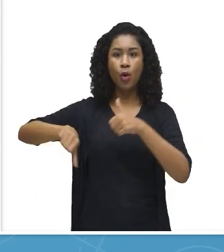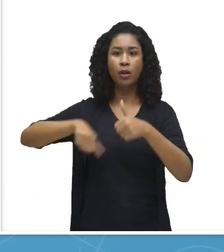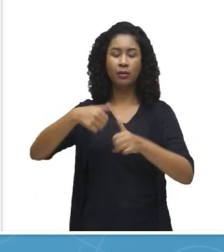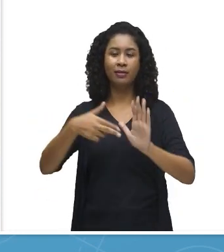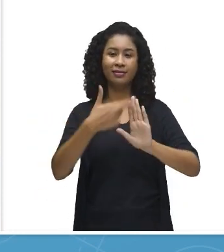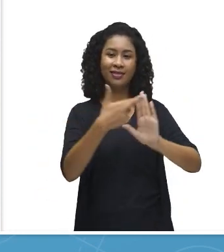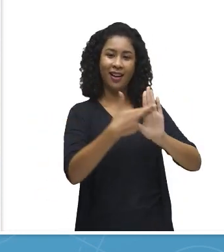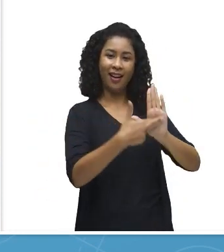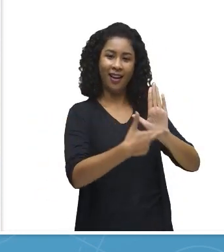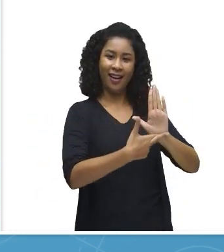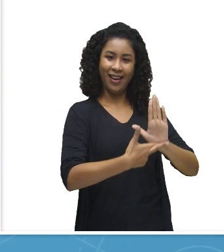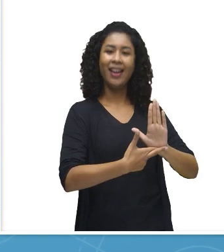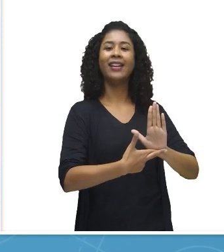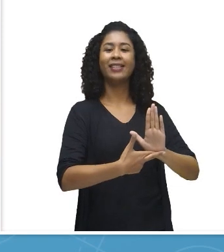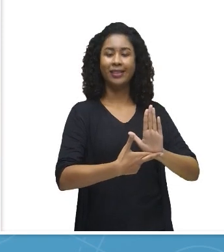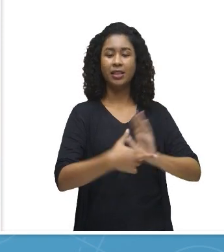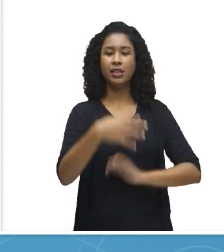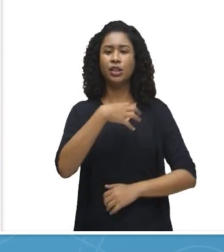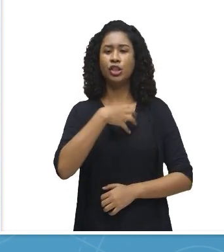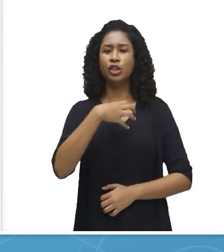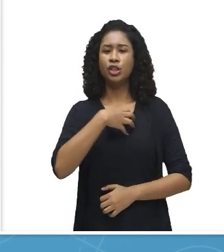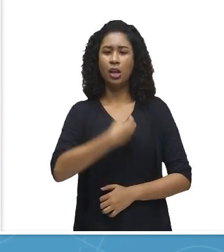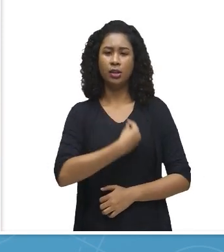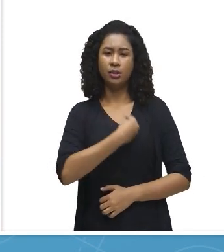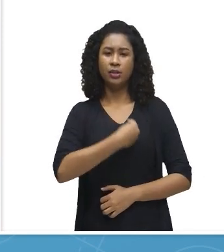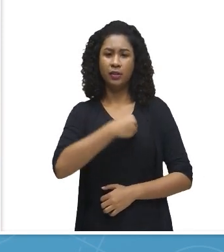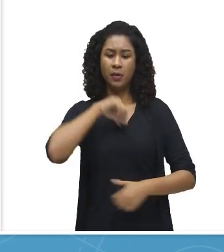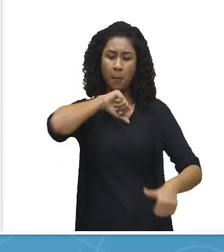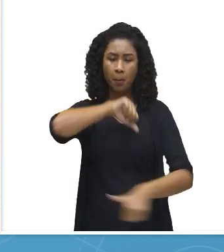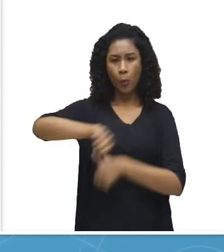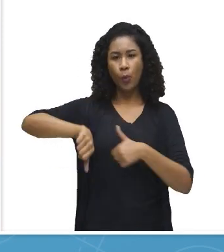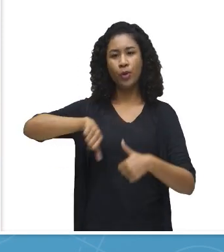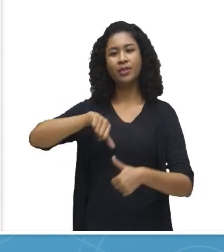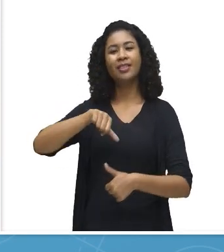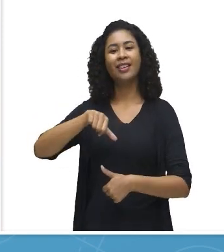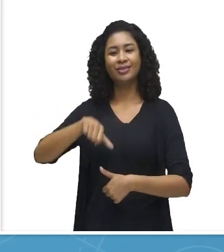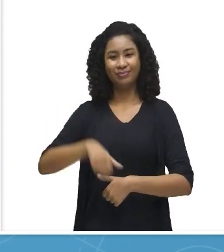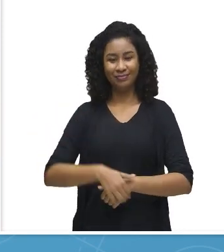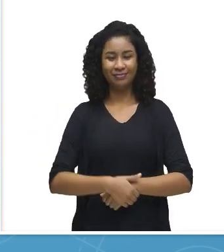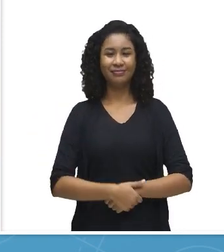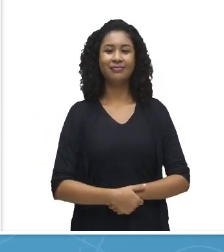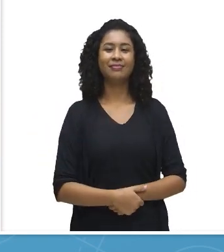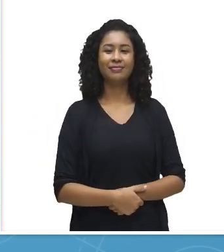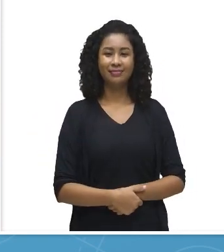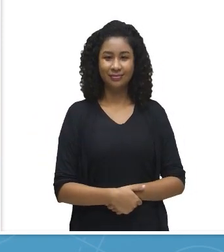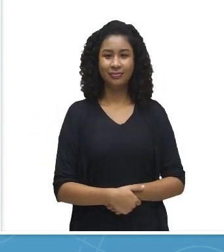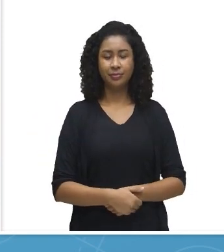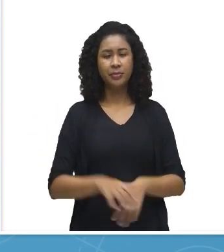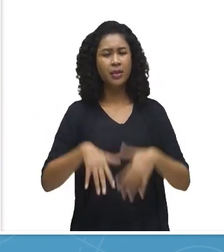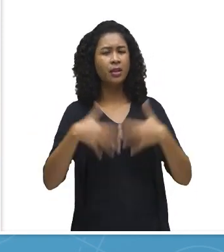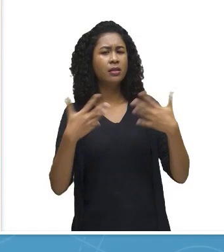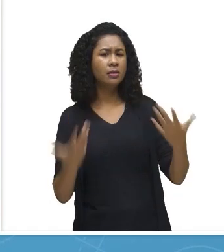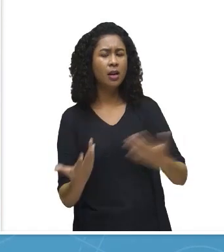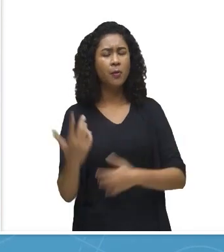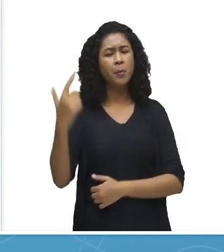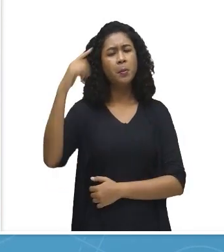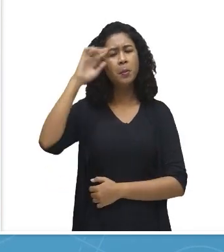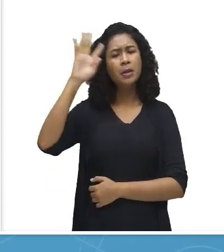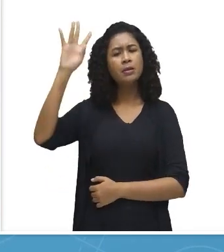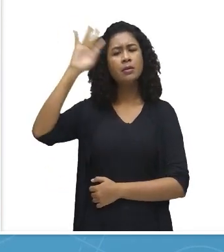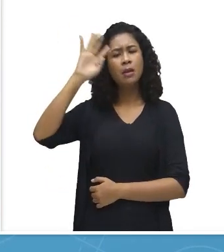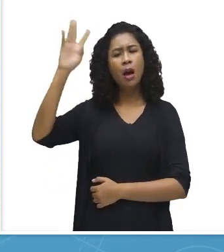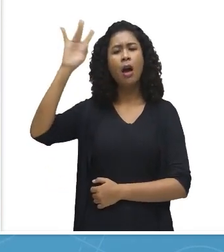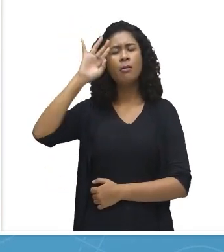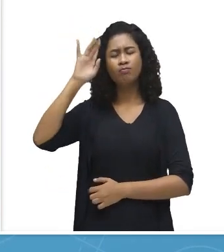esta norma, com esse jeito de ser. E aí, nós vamos pensar mais